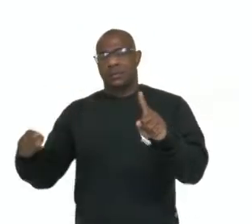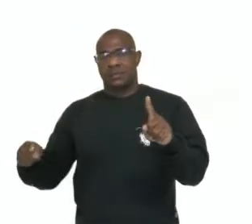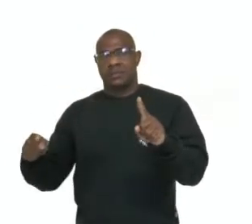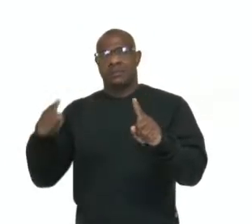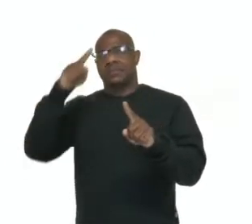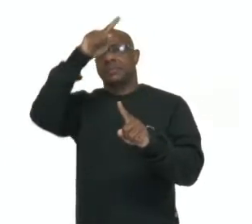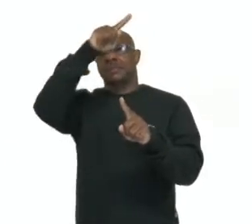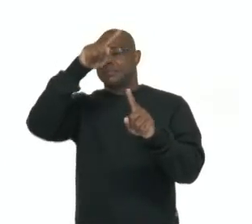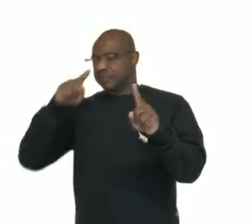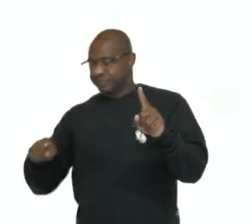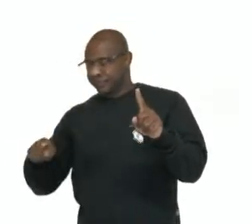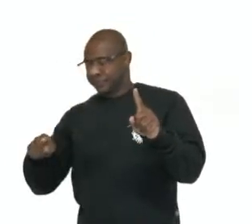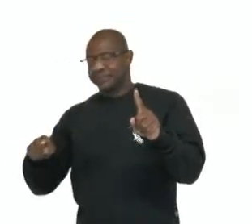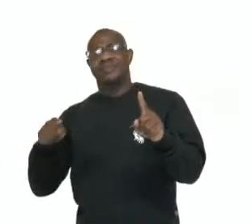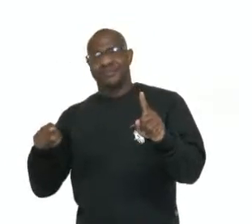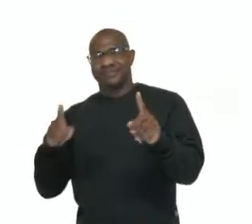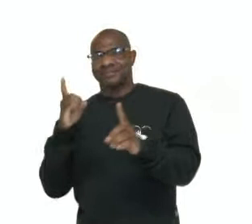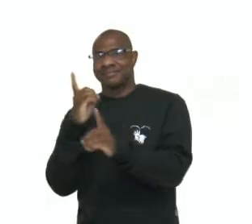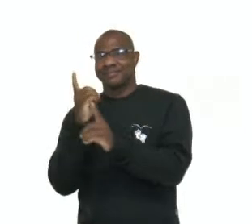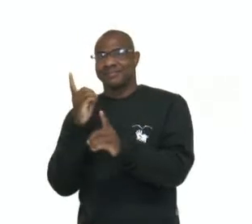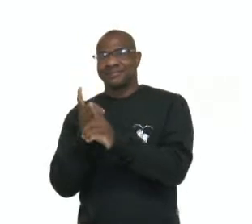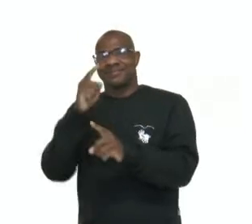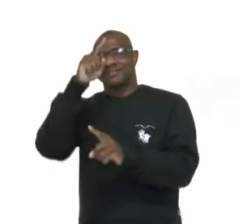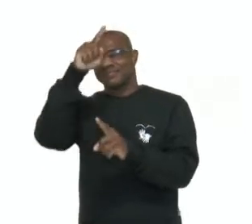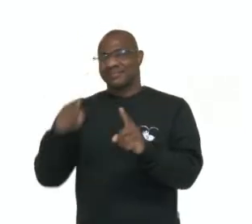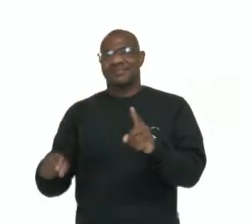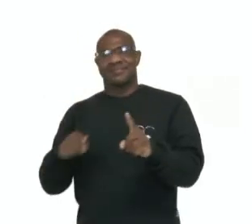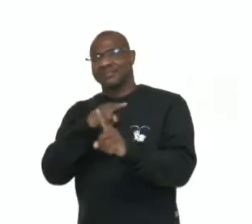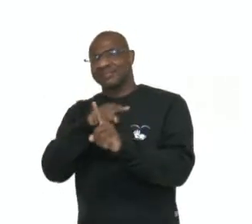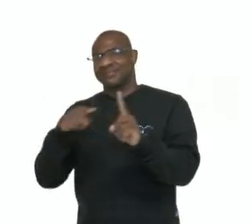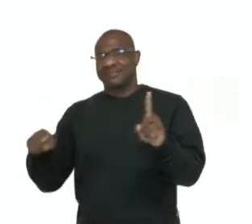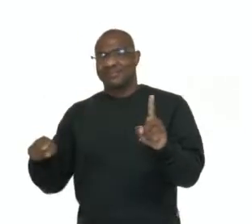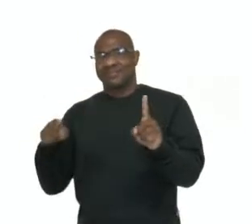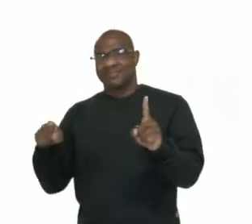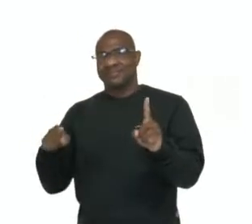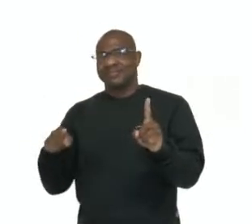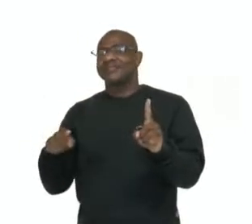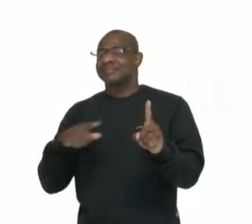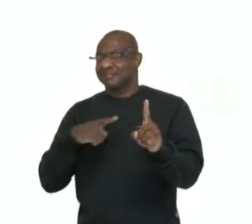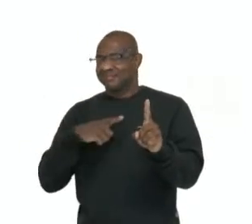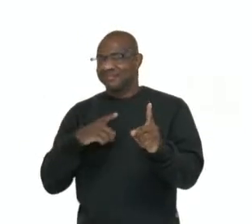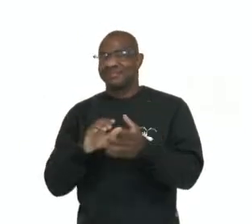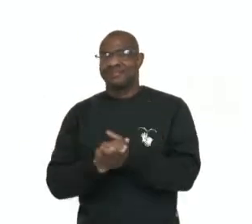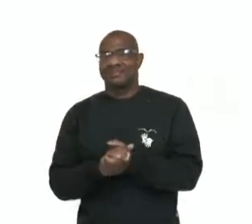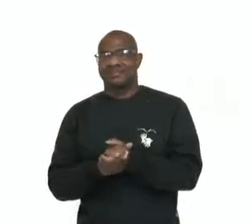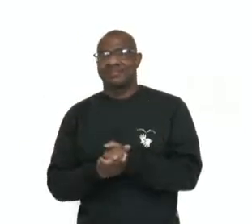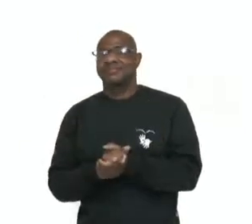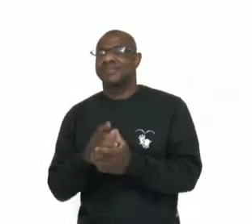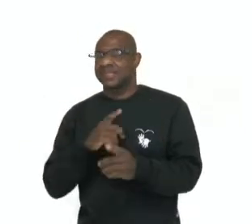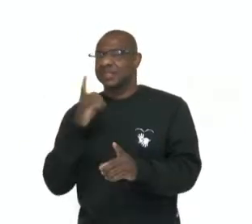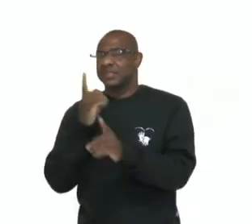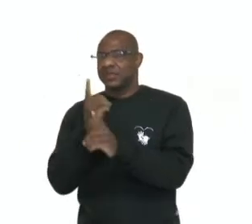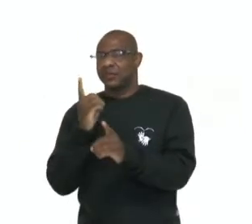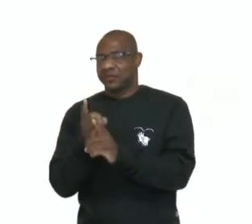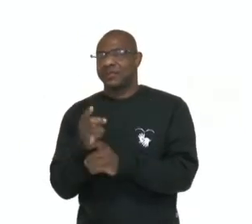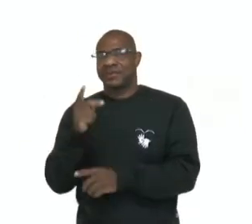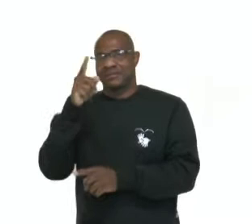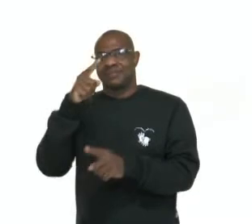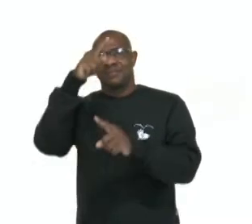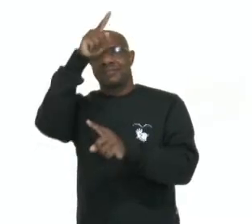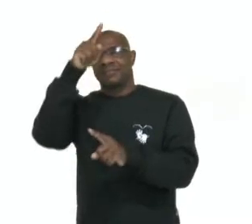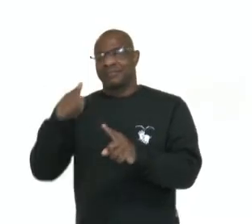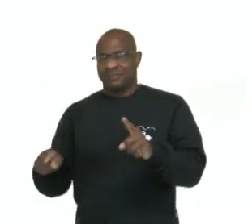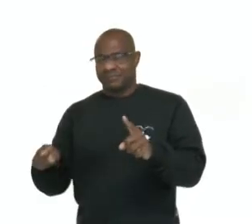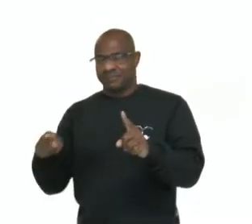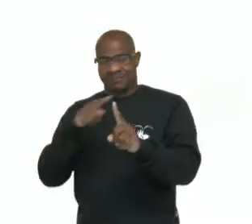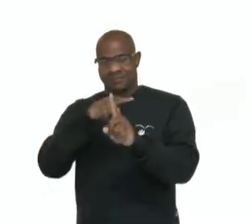gente está usando esses três tracinhos para dizer ali que elas são coincidentes entre si. Uma coisa que sempre